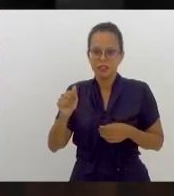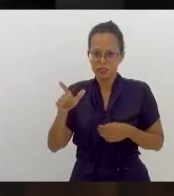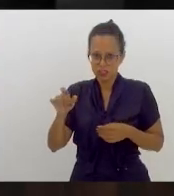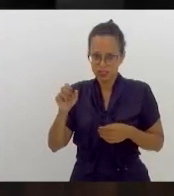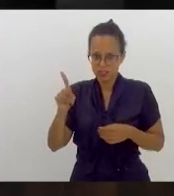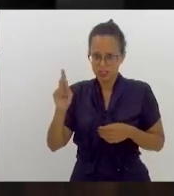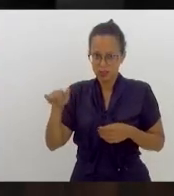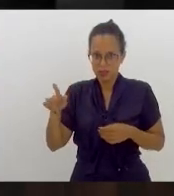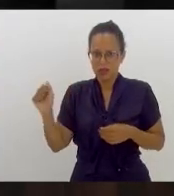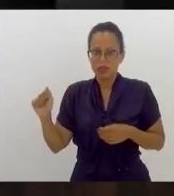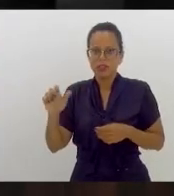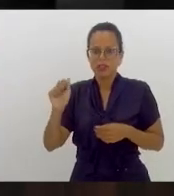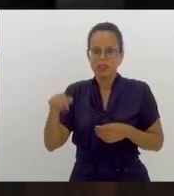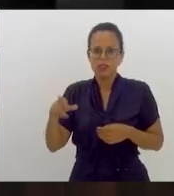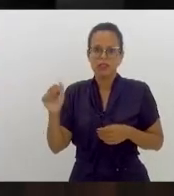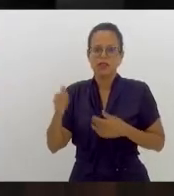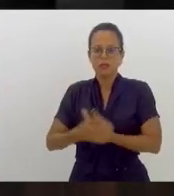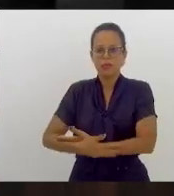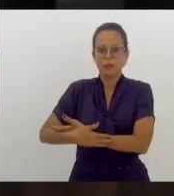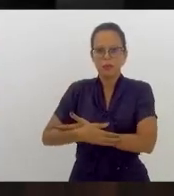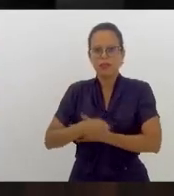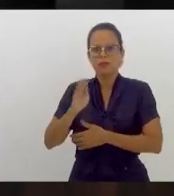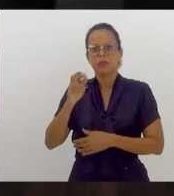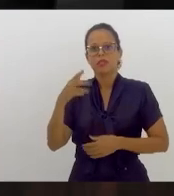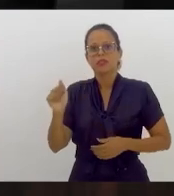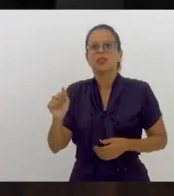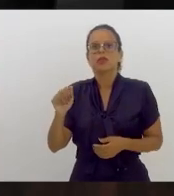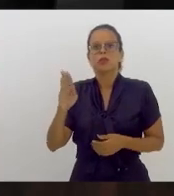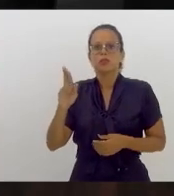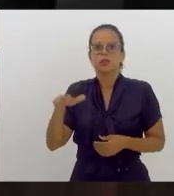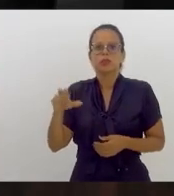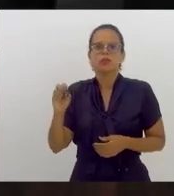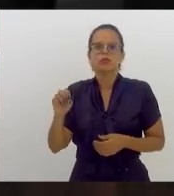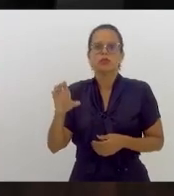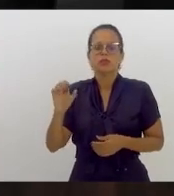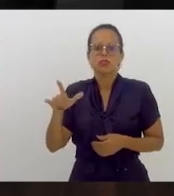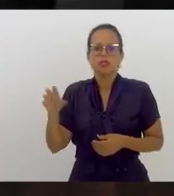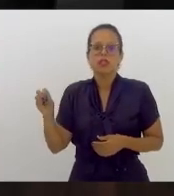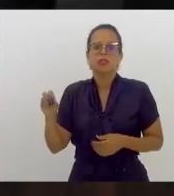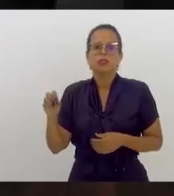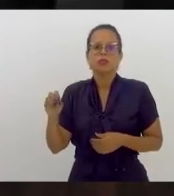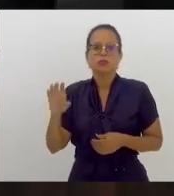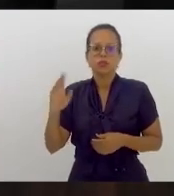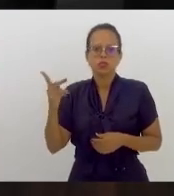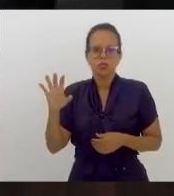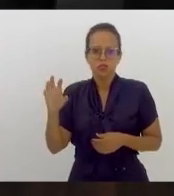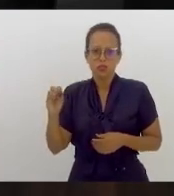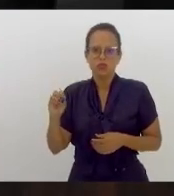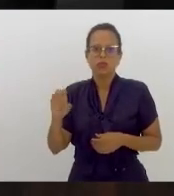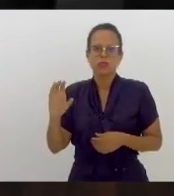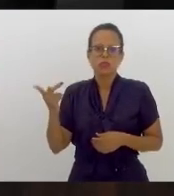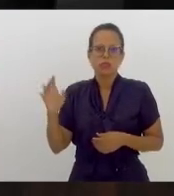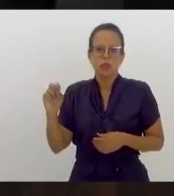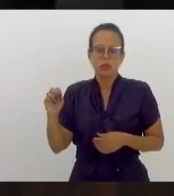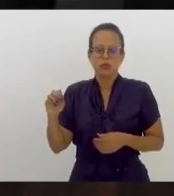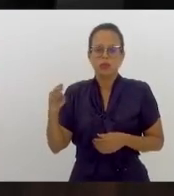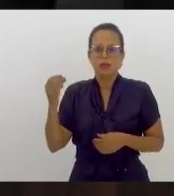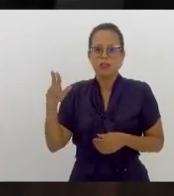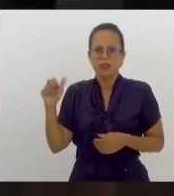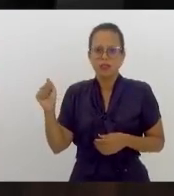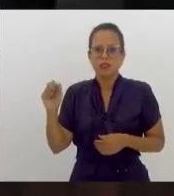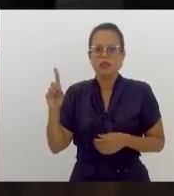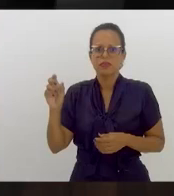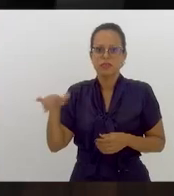Alexandre, André Correia, Bebeto Brazão, Bruno Dauaire, Carlos Mink, Célia Jordão, Chico Machado, Quinho da Mangueira, Coronel Salema,